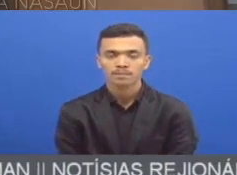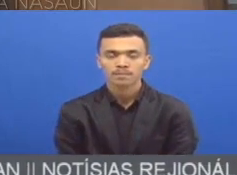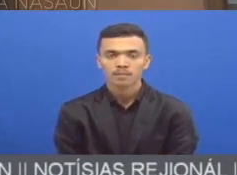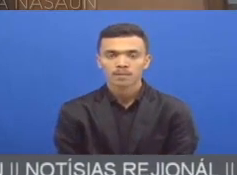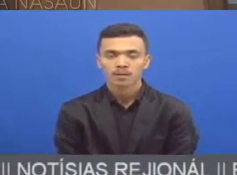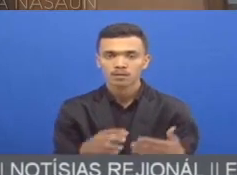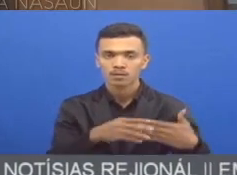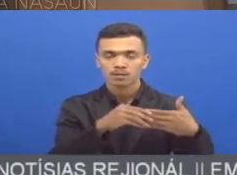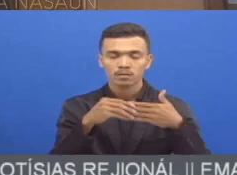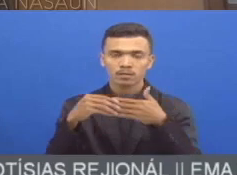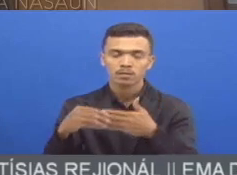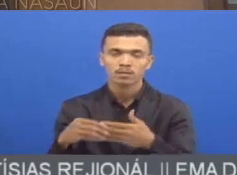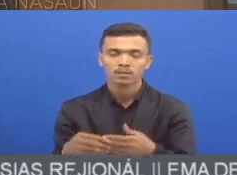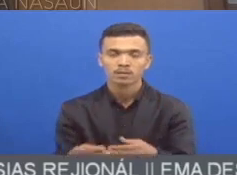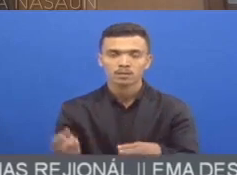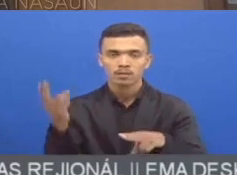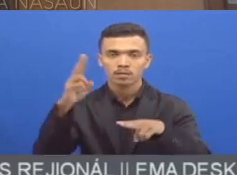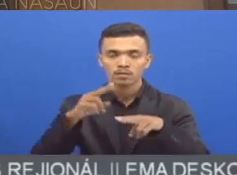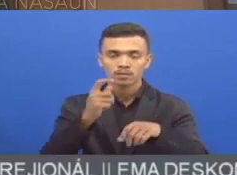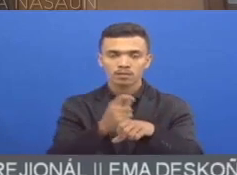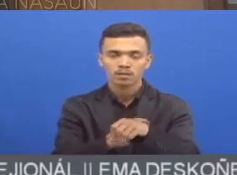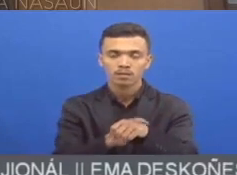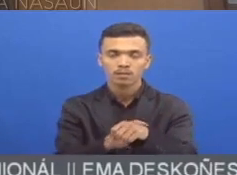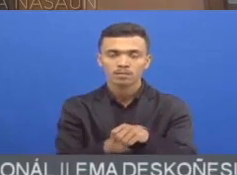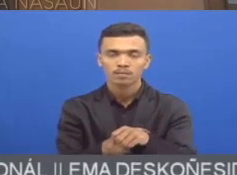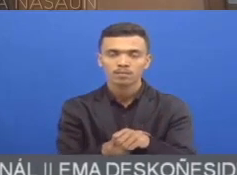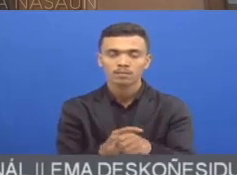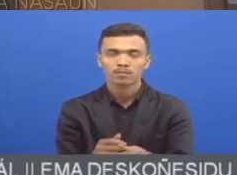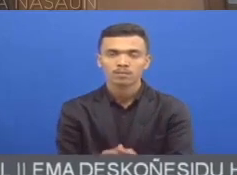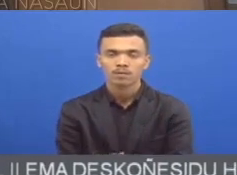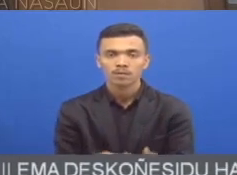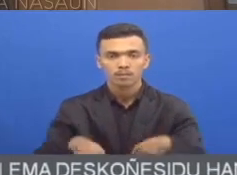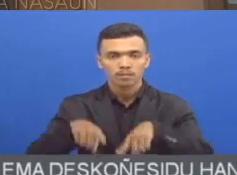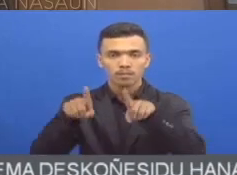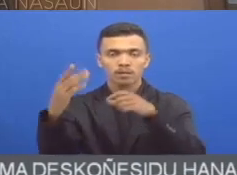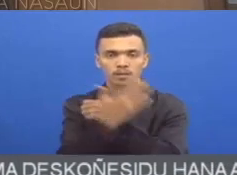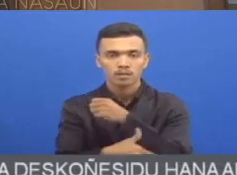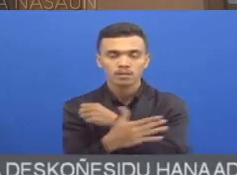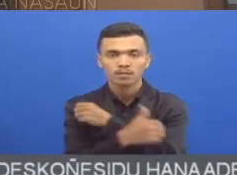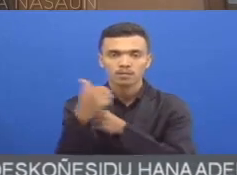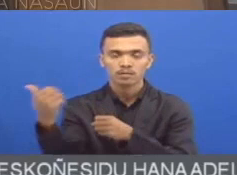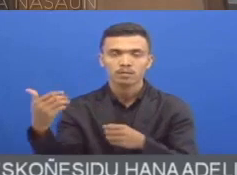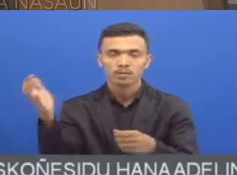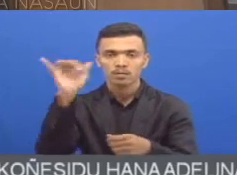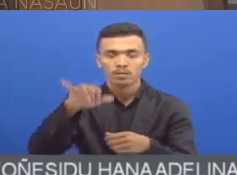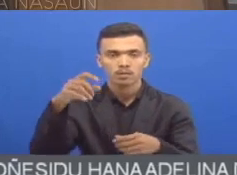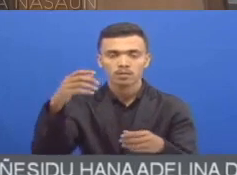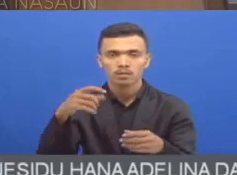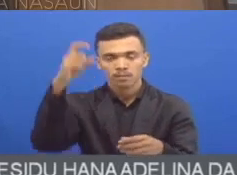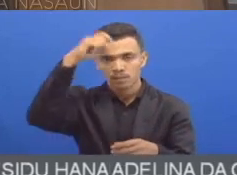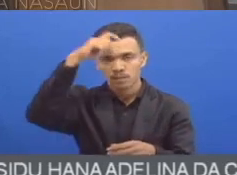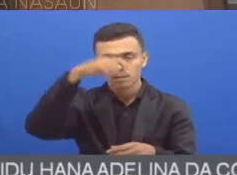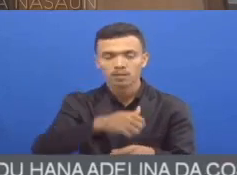habilitação literária e ao mesmo tempo, claro, quando vai a Railior, ser nia experiência Railior, nem pele ajuda